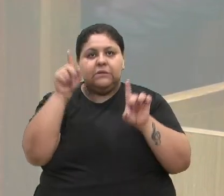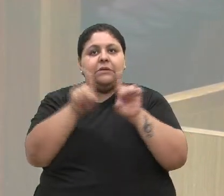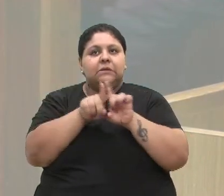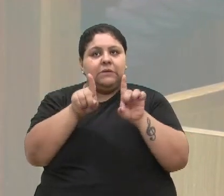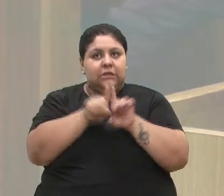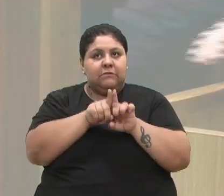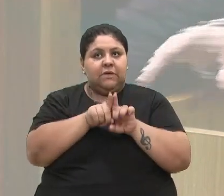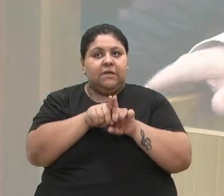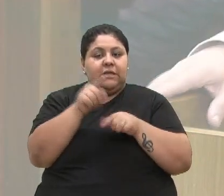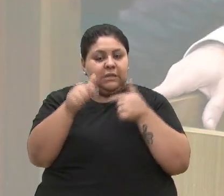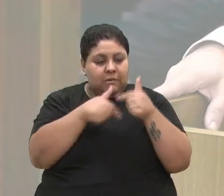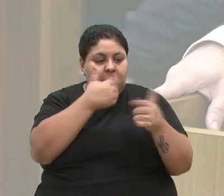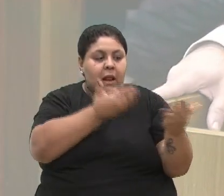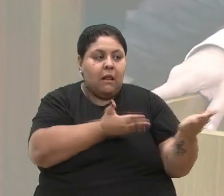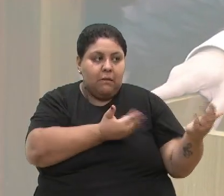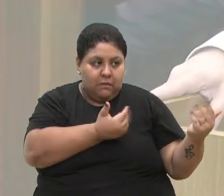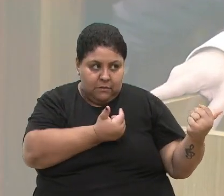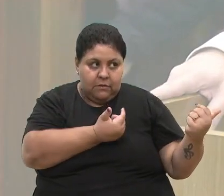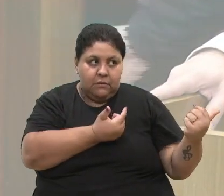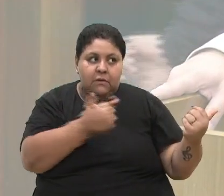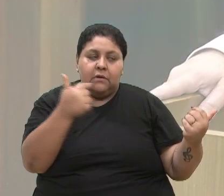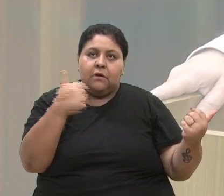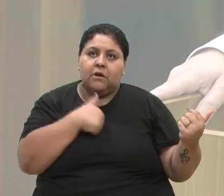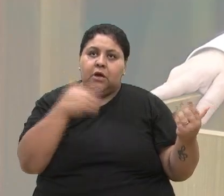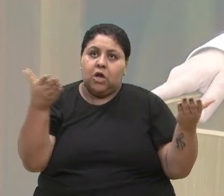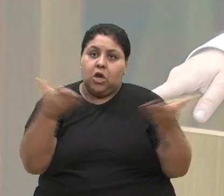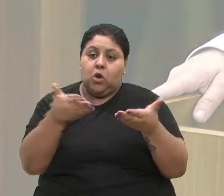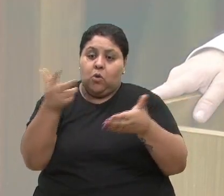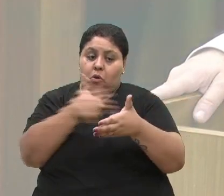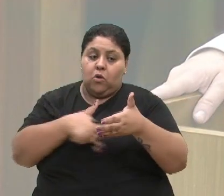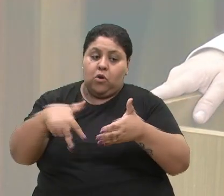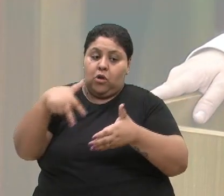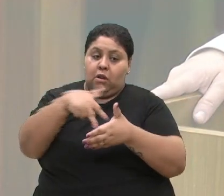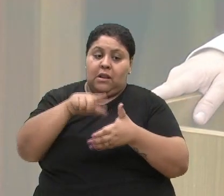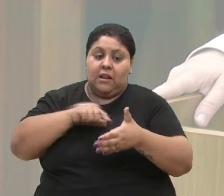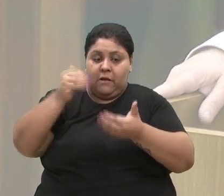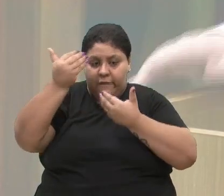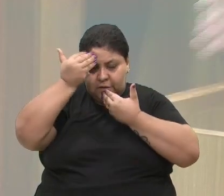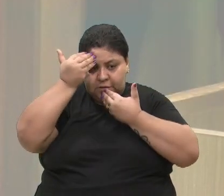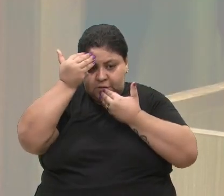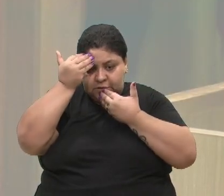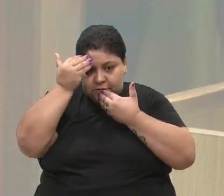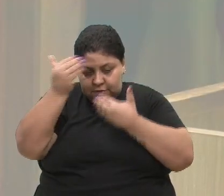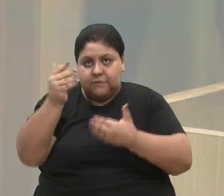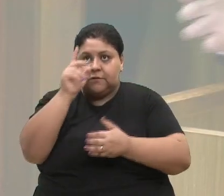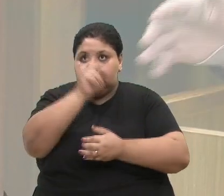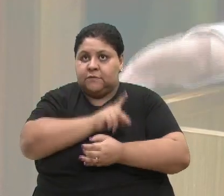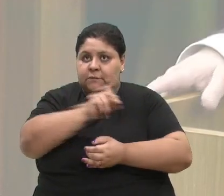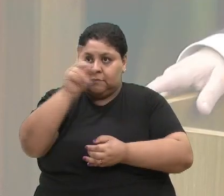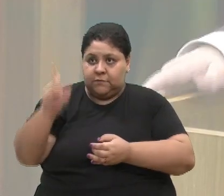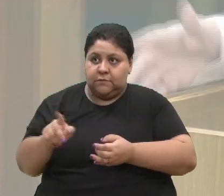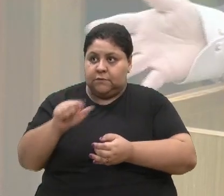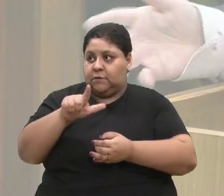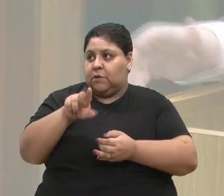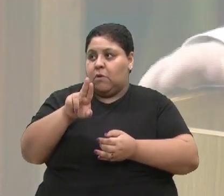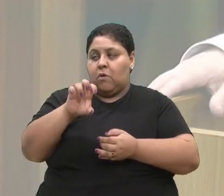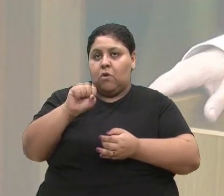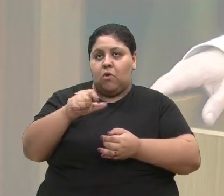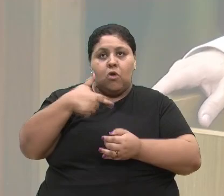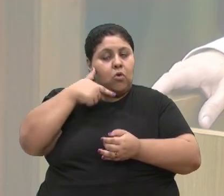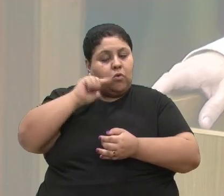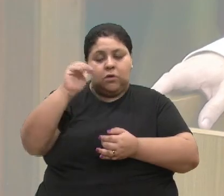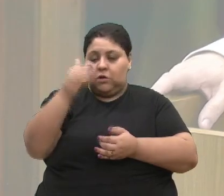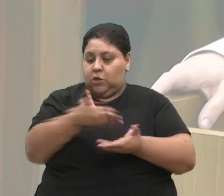bastante jovens. E eu hoje, nessa tribuna, tenho que fazer um agradecimento. O professor Luiz Antônio Alves não pôde estar aqui por